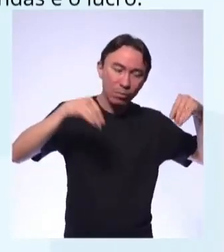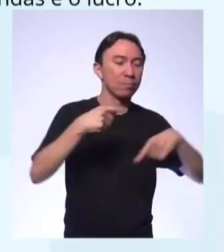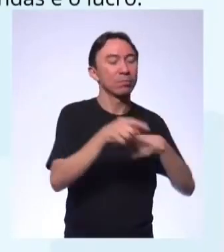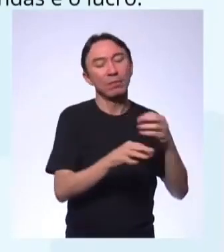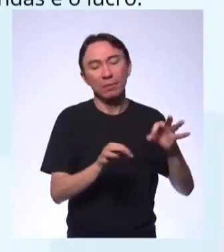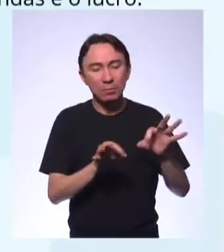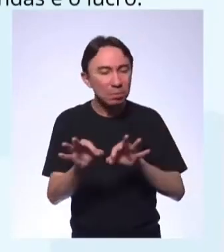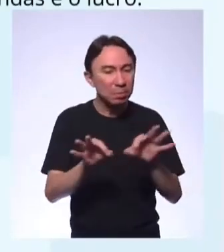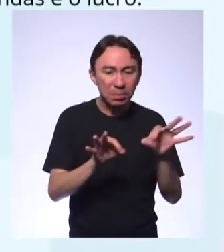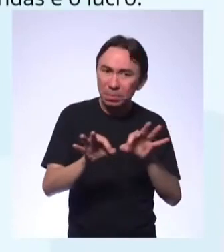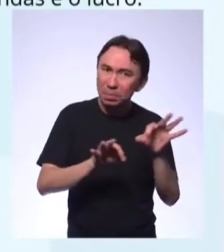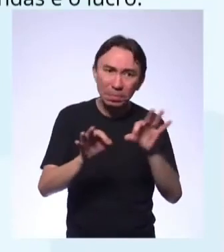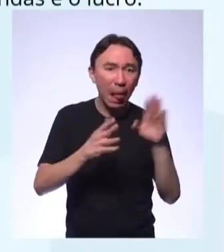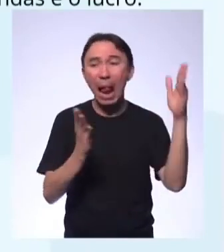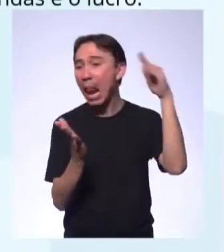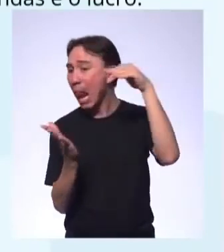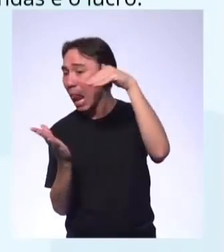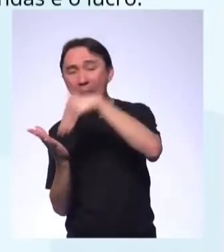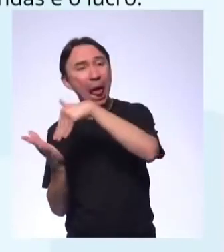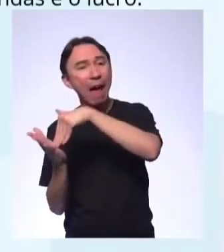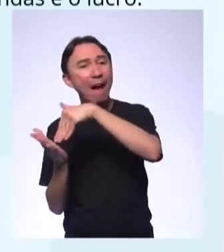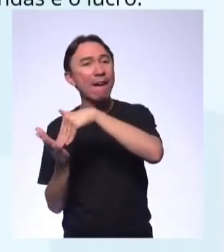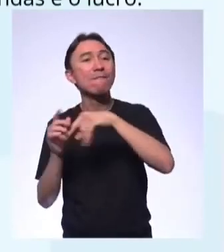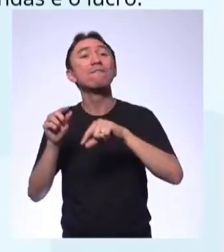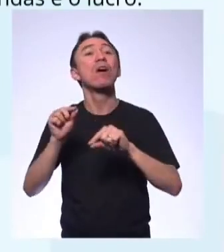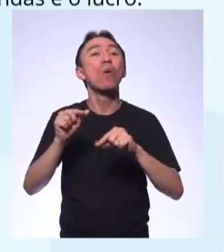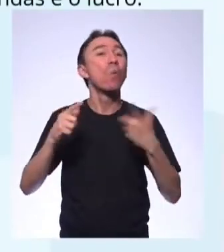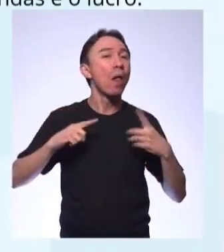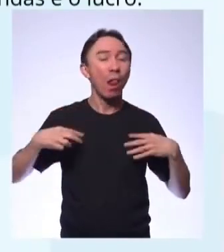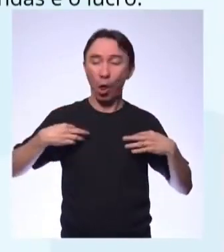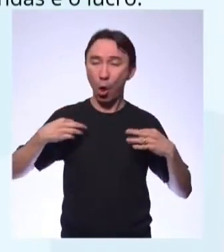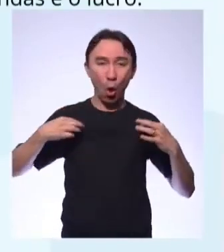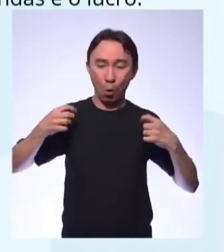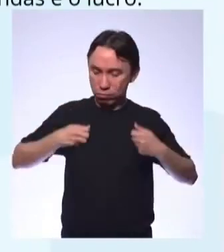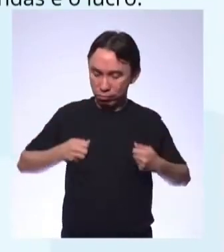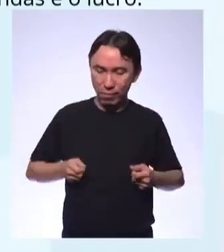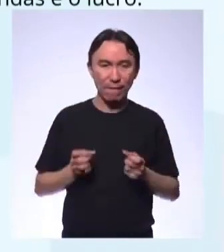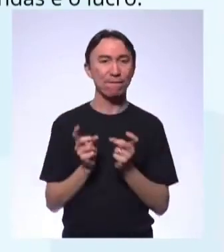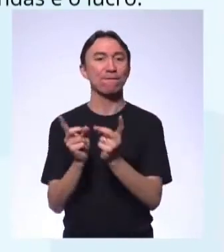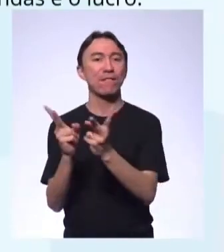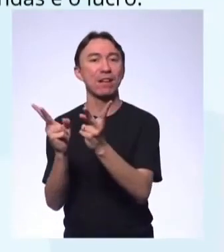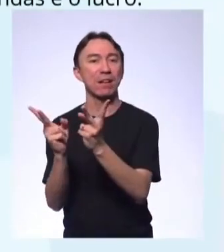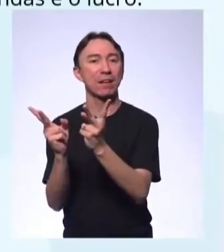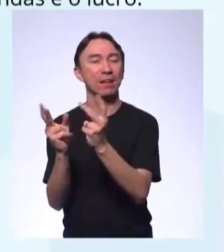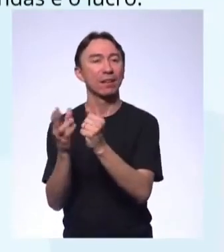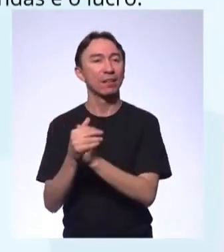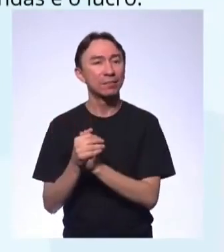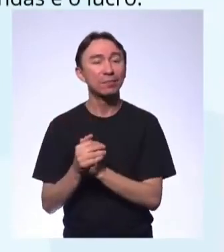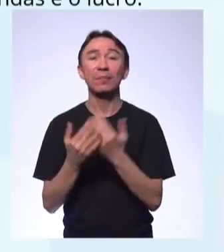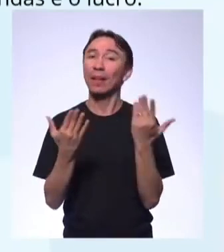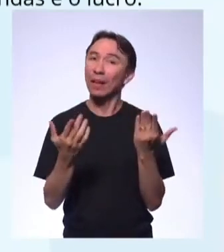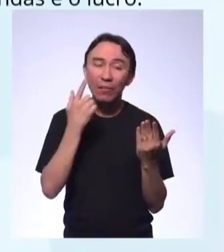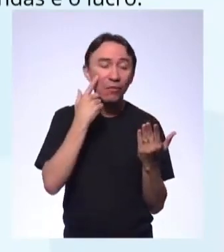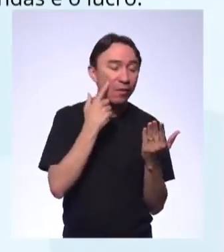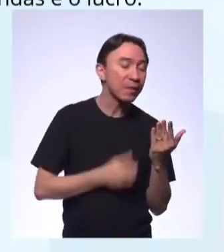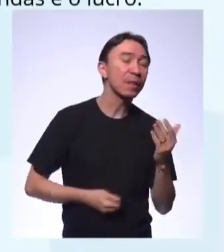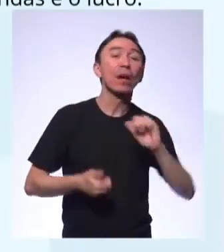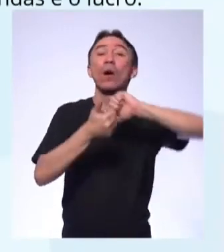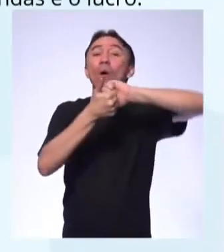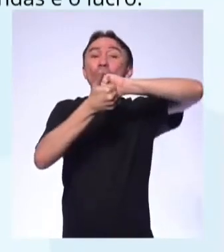matéria-prima até vender o produto final lá na frente. Por isso, ela controla a qualidade,